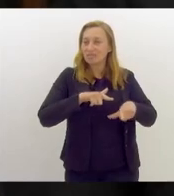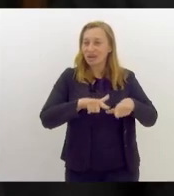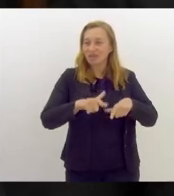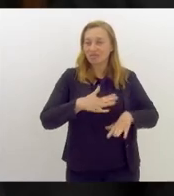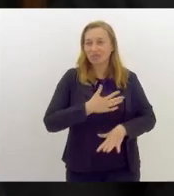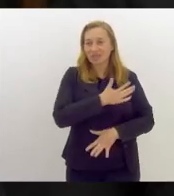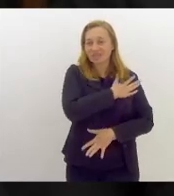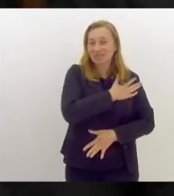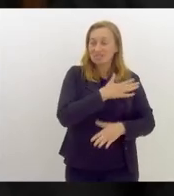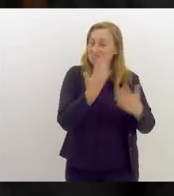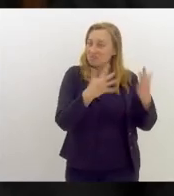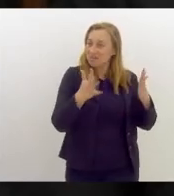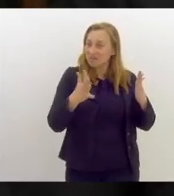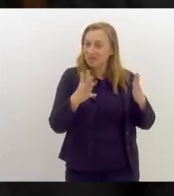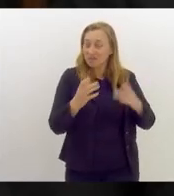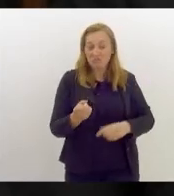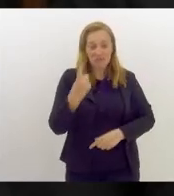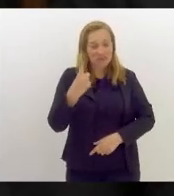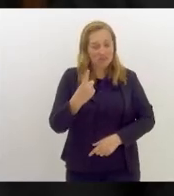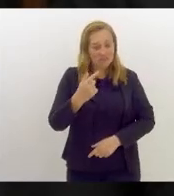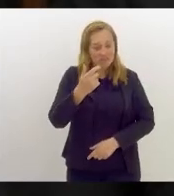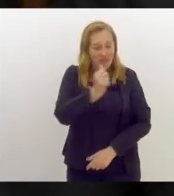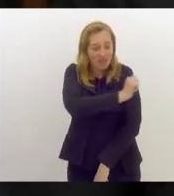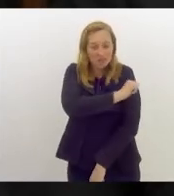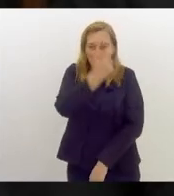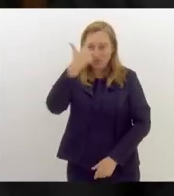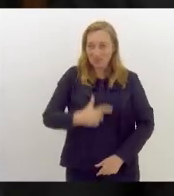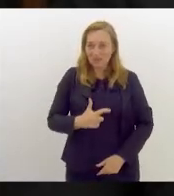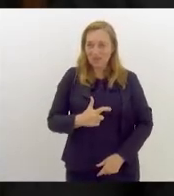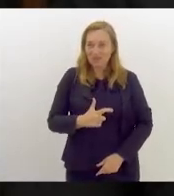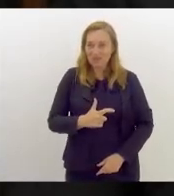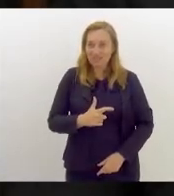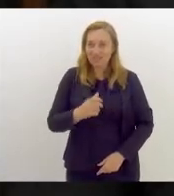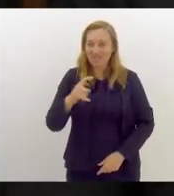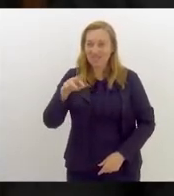saudação como ex-alunos do Colégio Militar que somos os